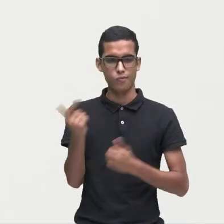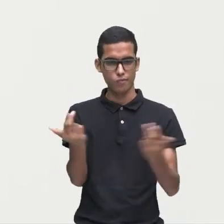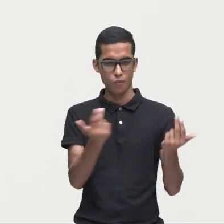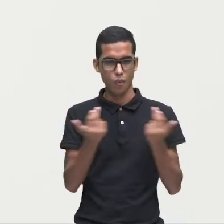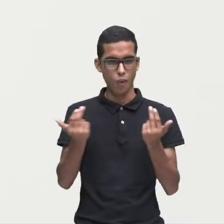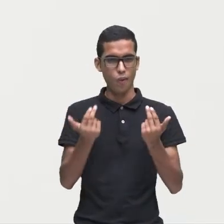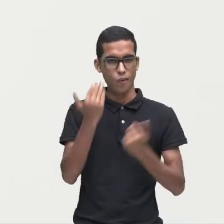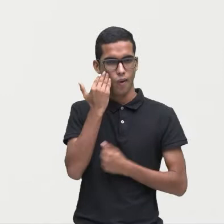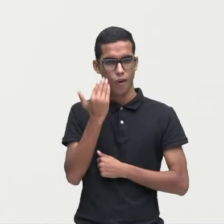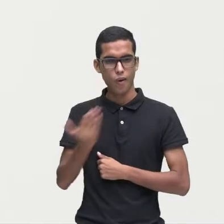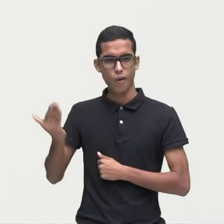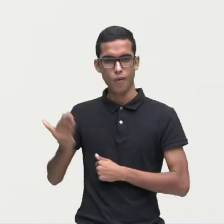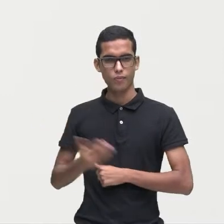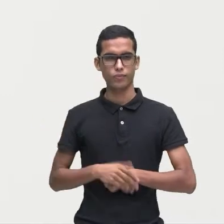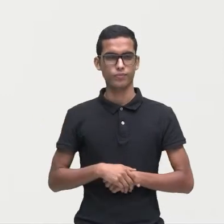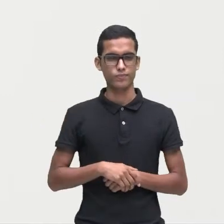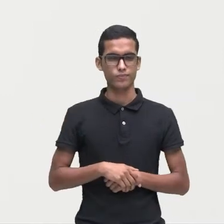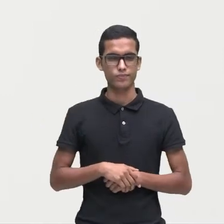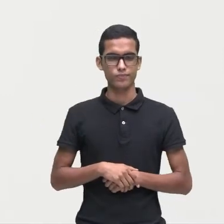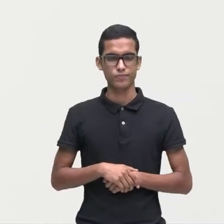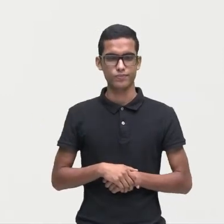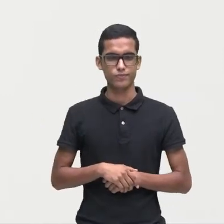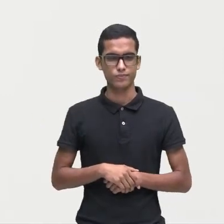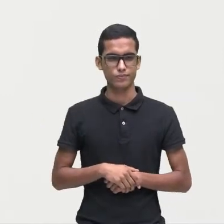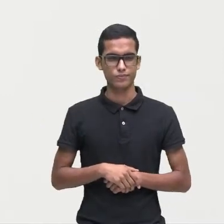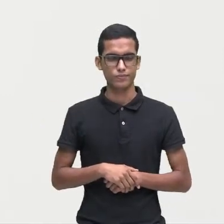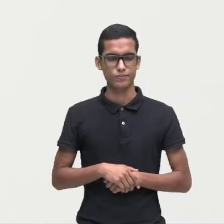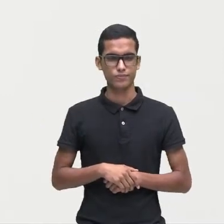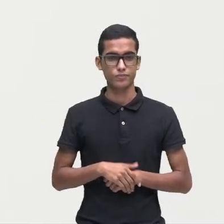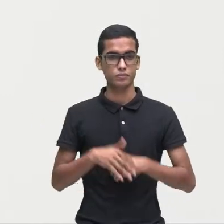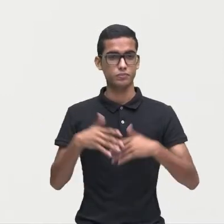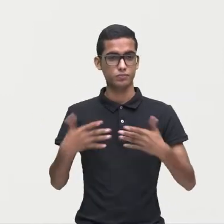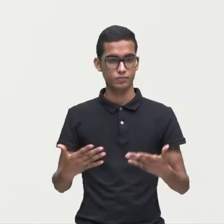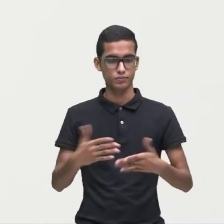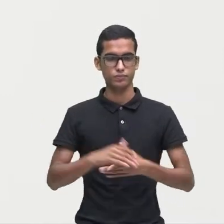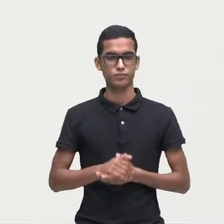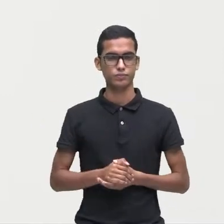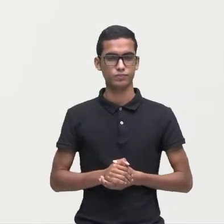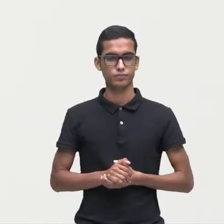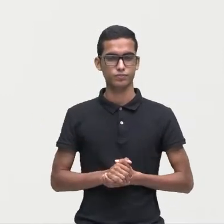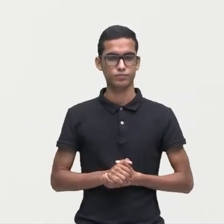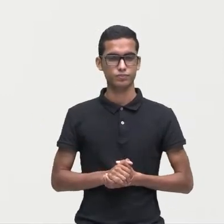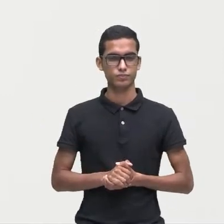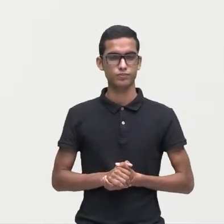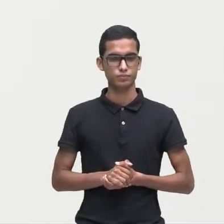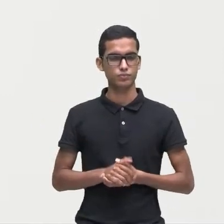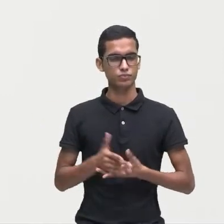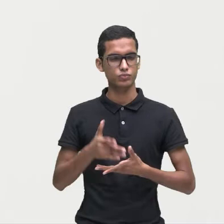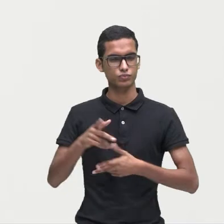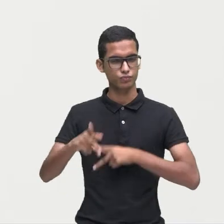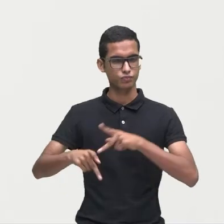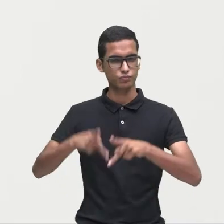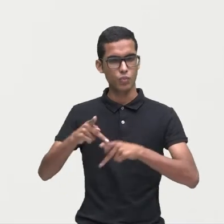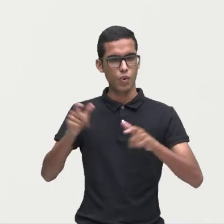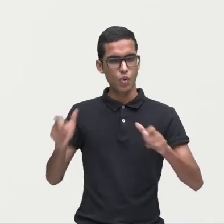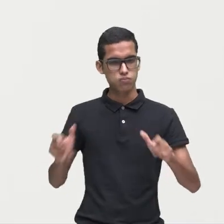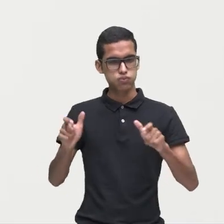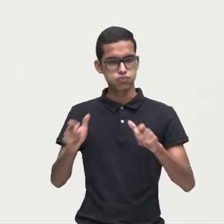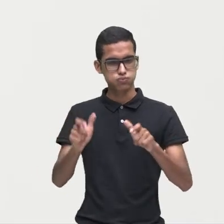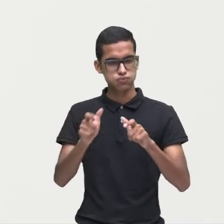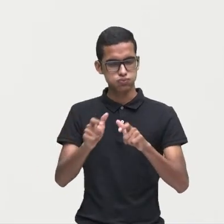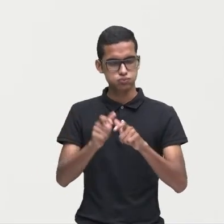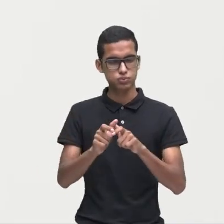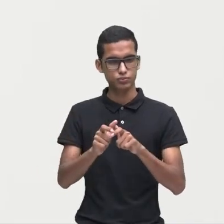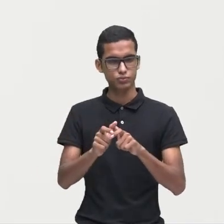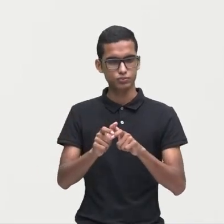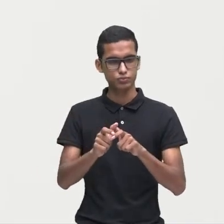tabela. Ok? Bom, a base vem diminuindo e o topo vem alargando.